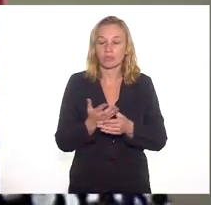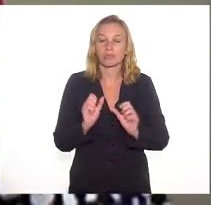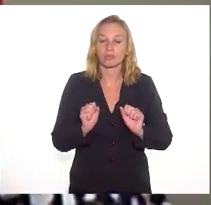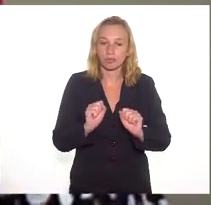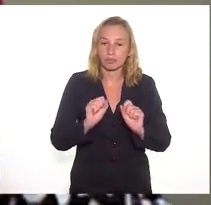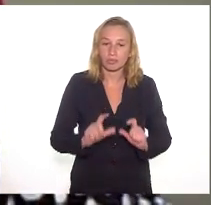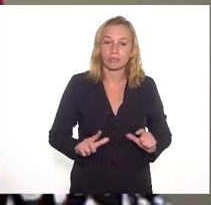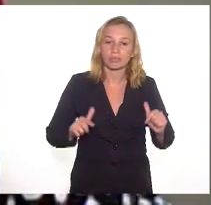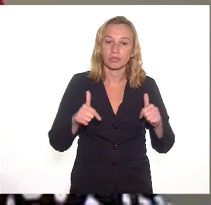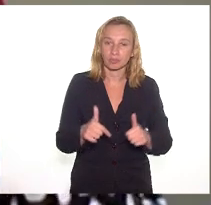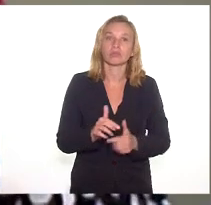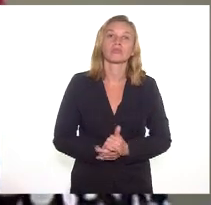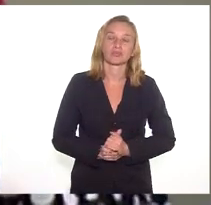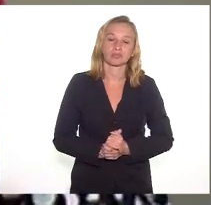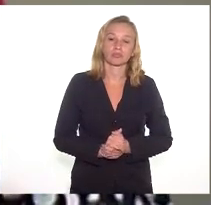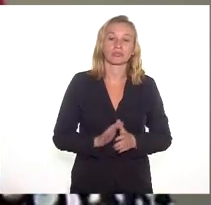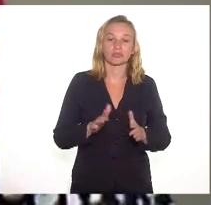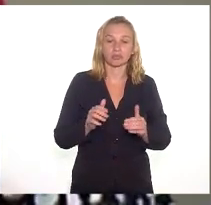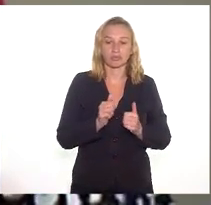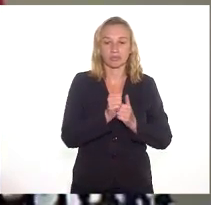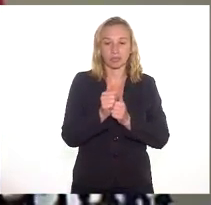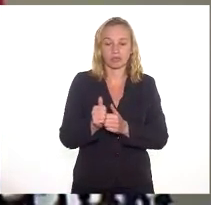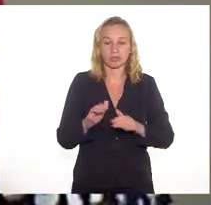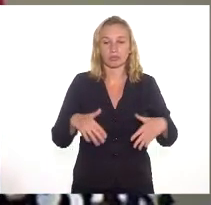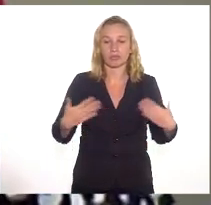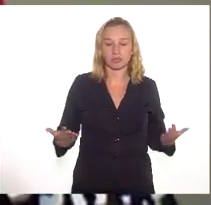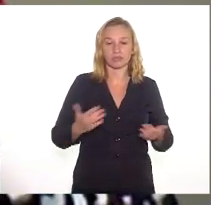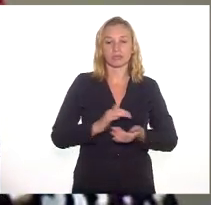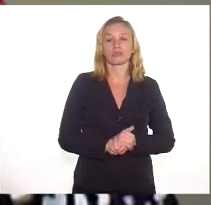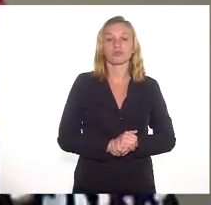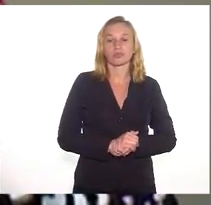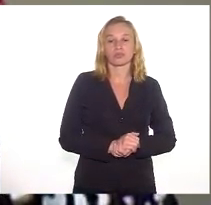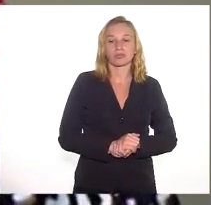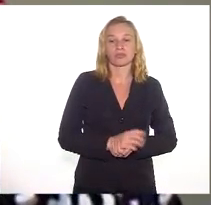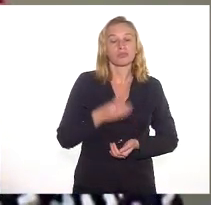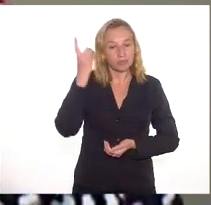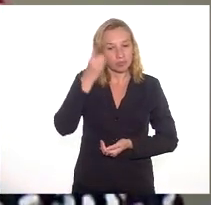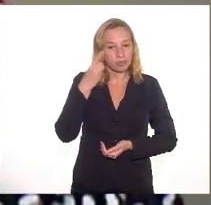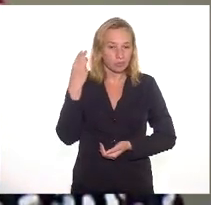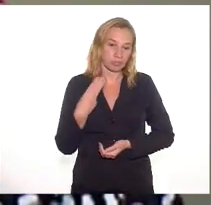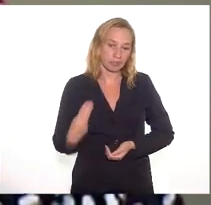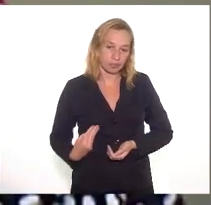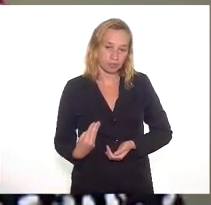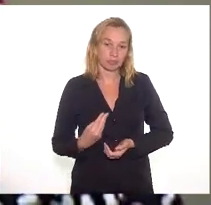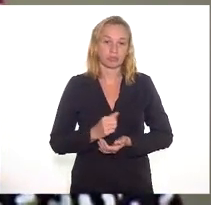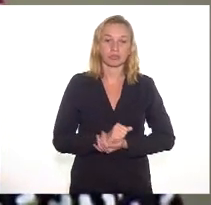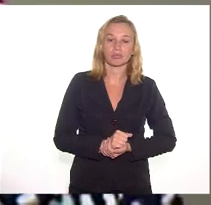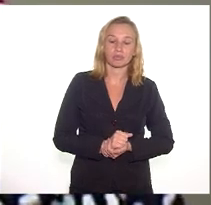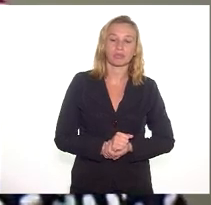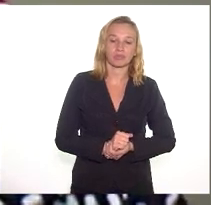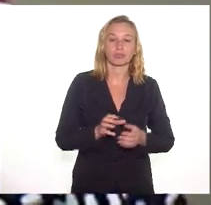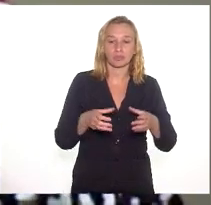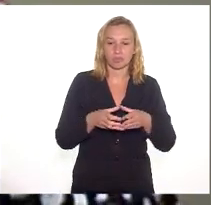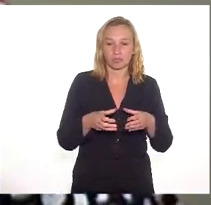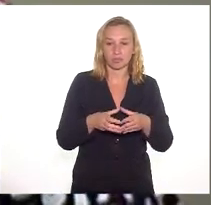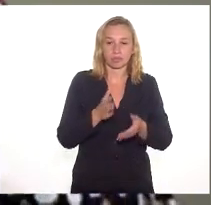ser realizadas. Então, vou acompanhar o parecer da deputada Mônica Francisco na Comissão